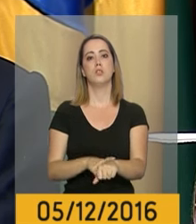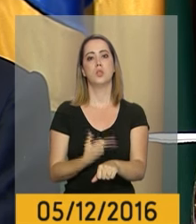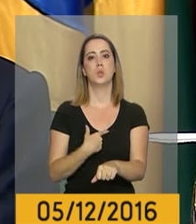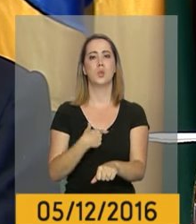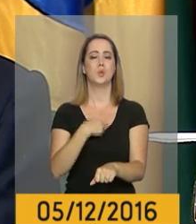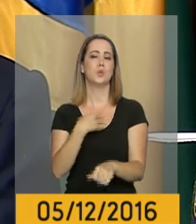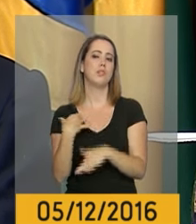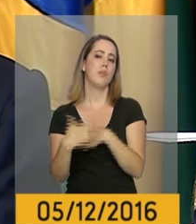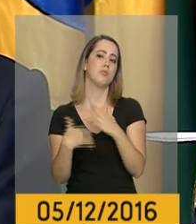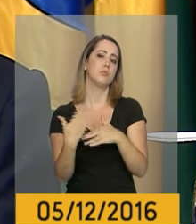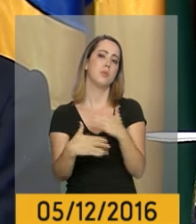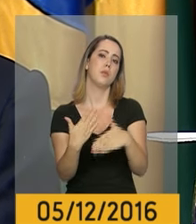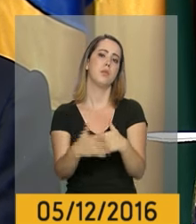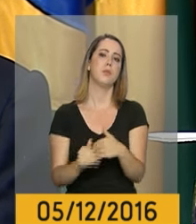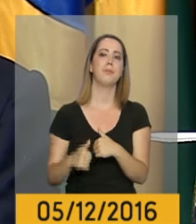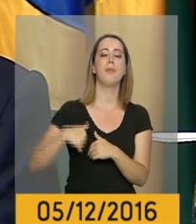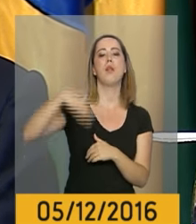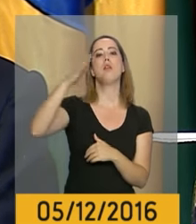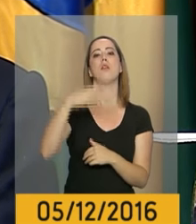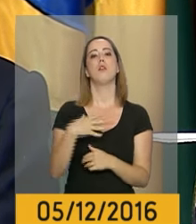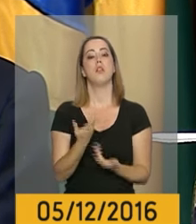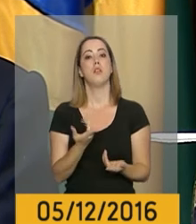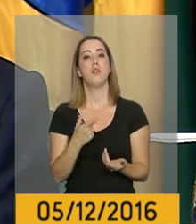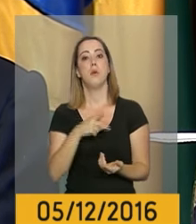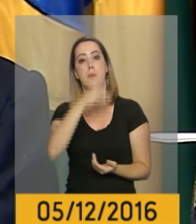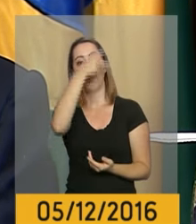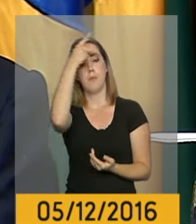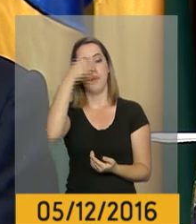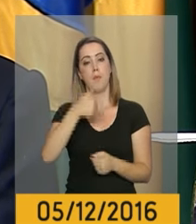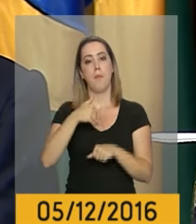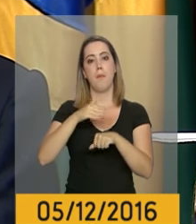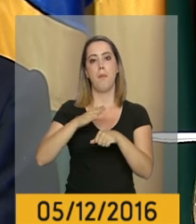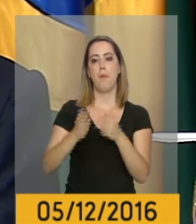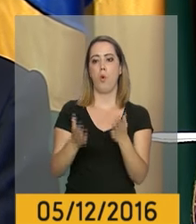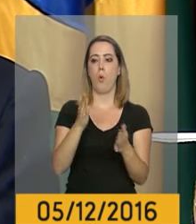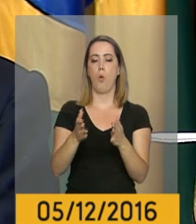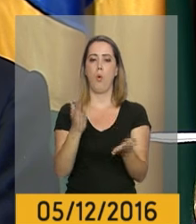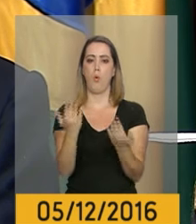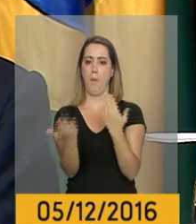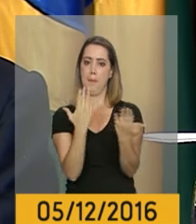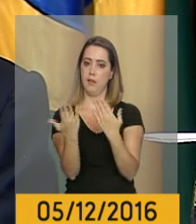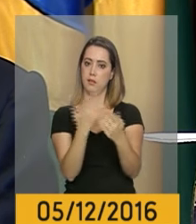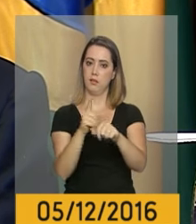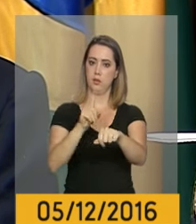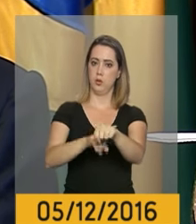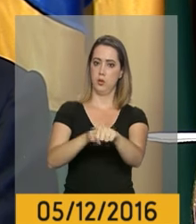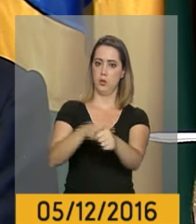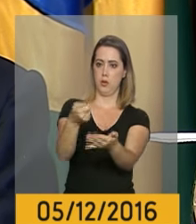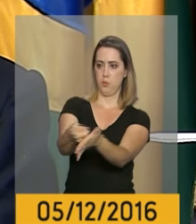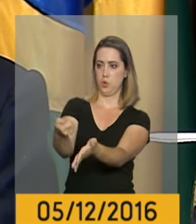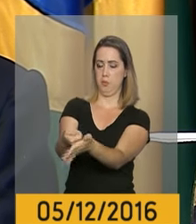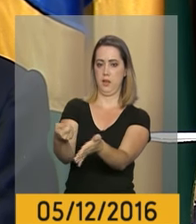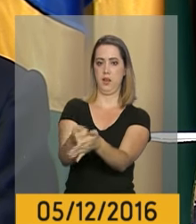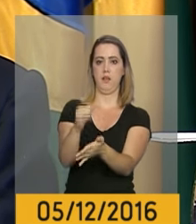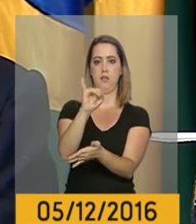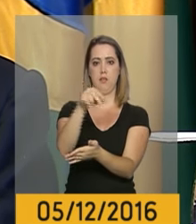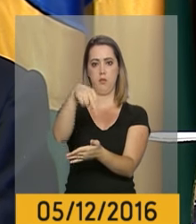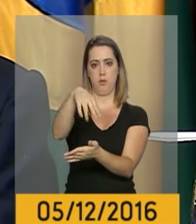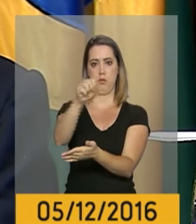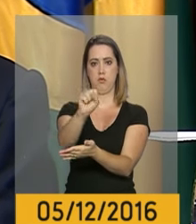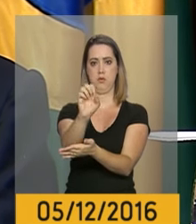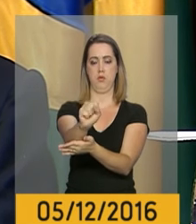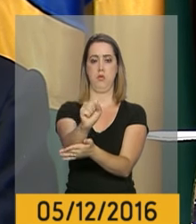gozo dos benefícios é superior ao tempo de contribuição. Quer dizer, ele contribuiu tantos anos e viveu, graças a